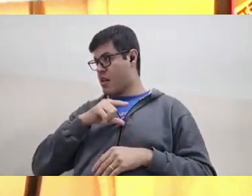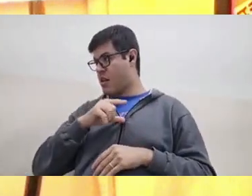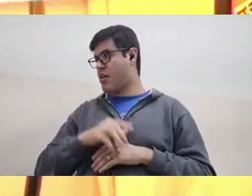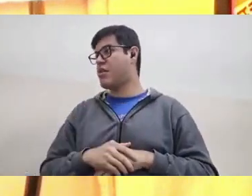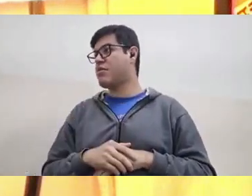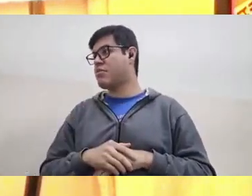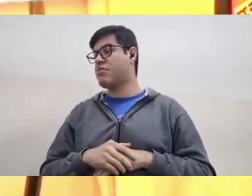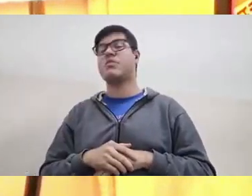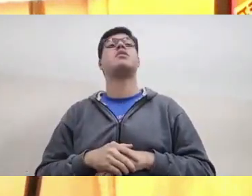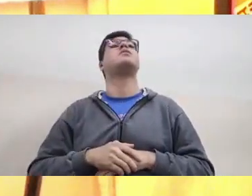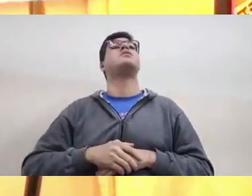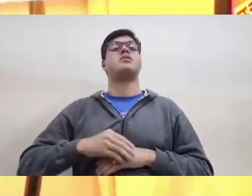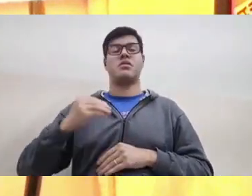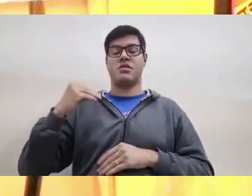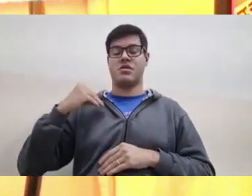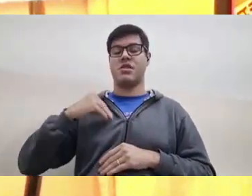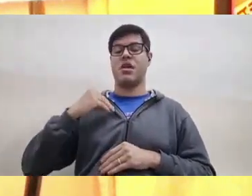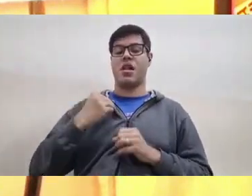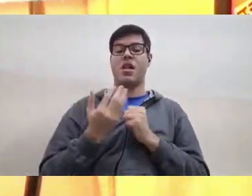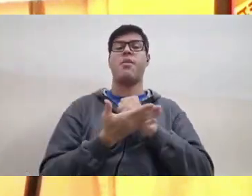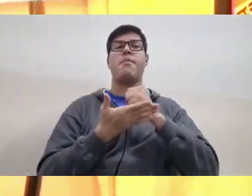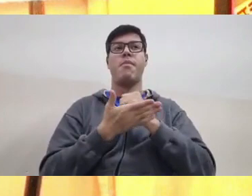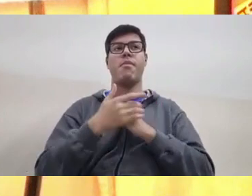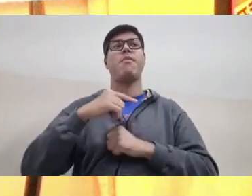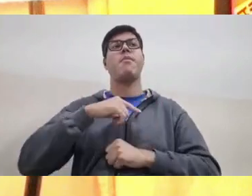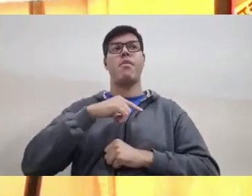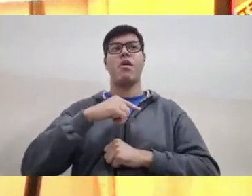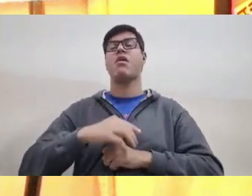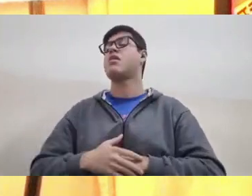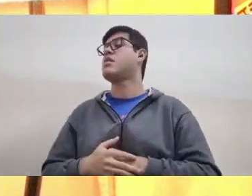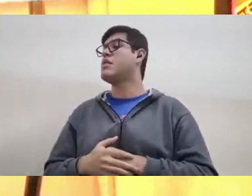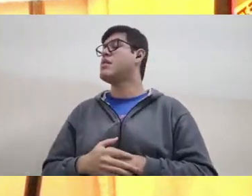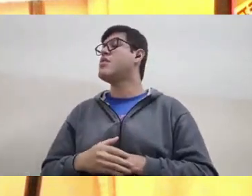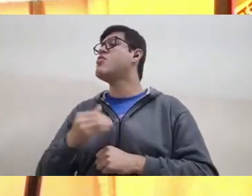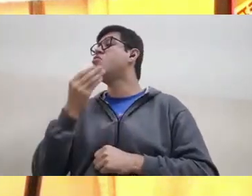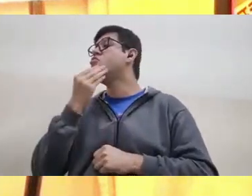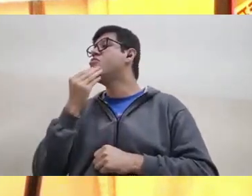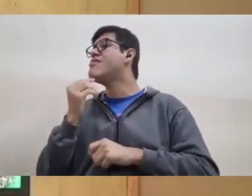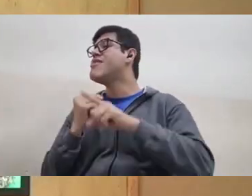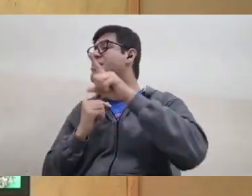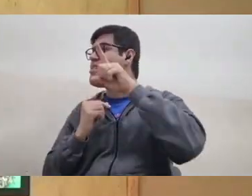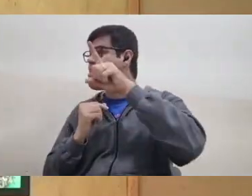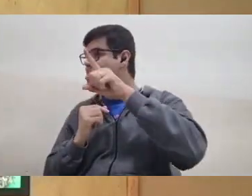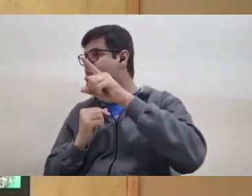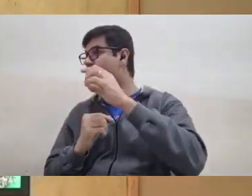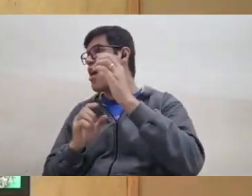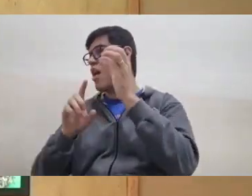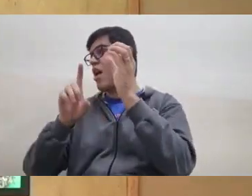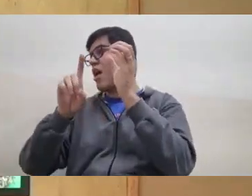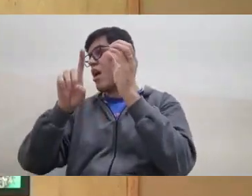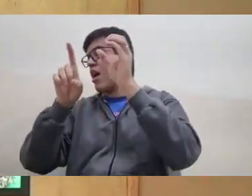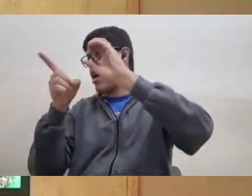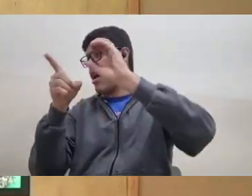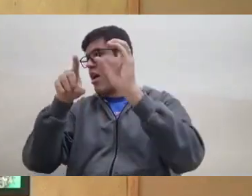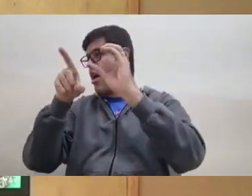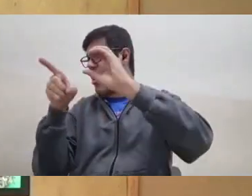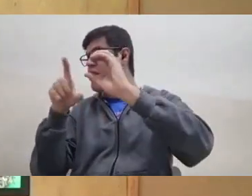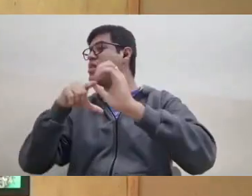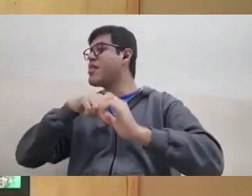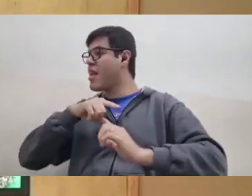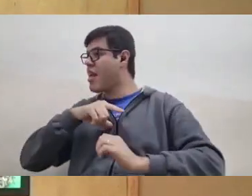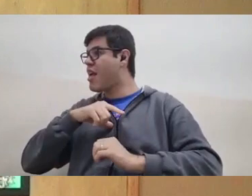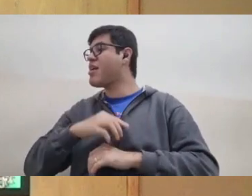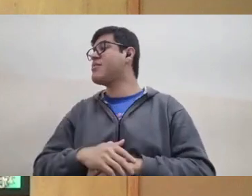tem um salário mínimo por exemplo na Rádio Clube tem um menino lá que é espetáculo então não todos eles são